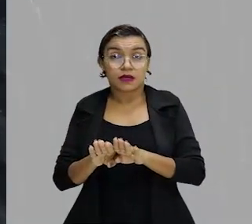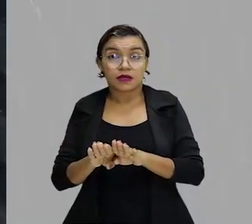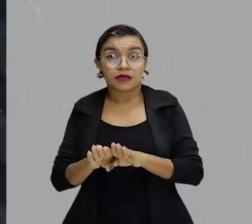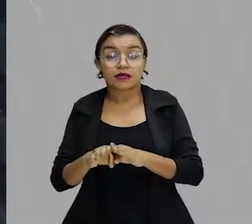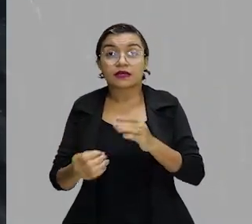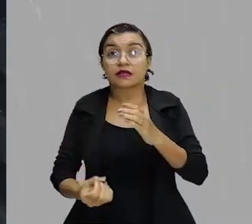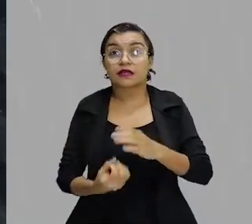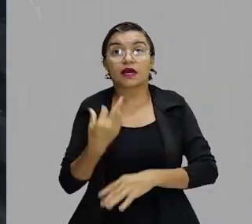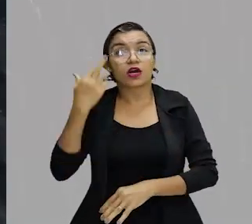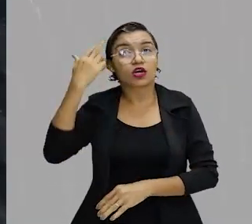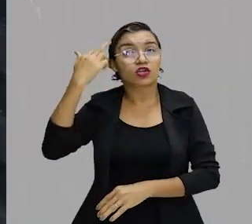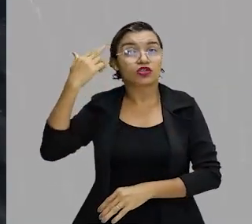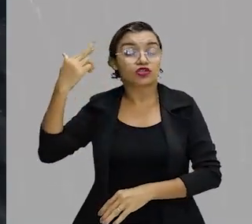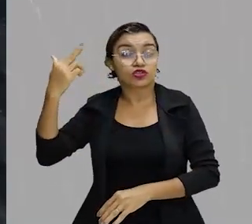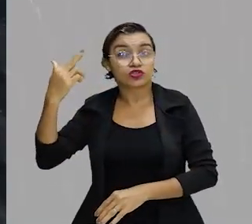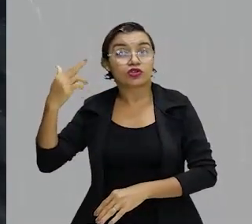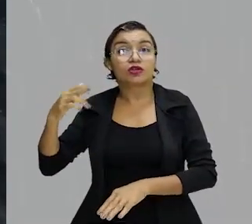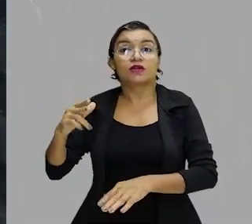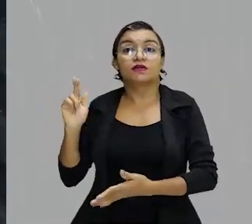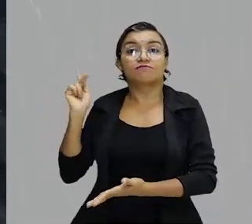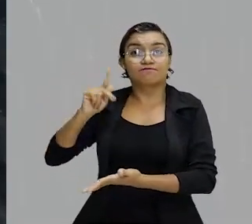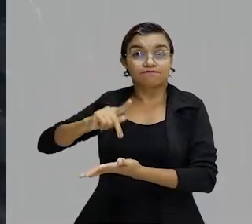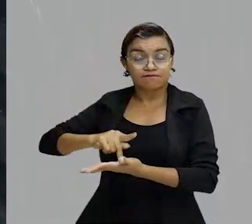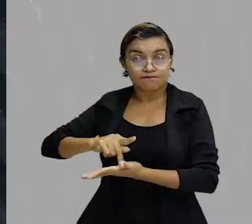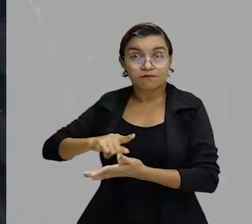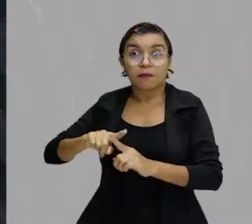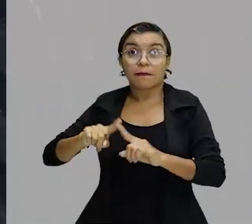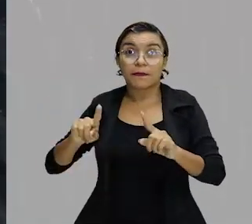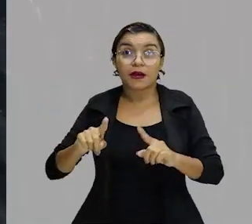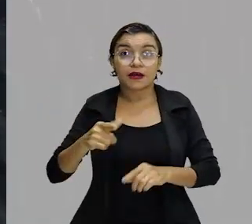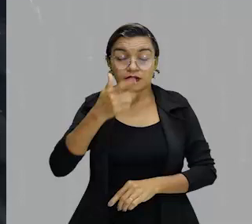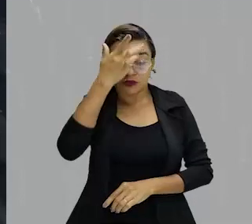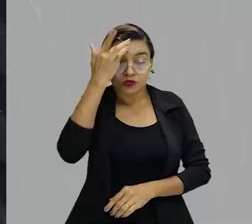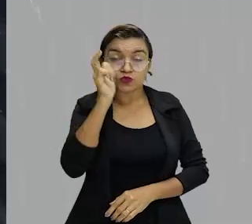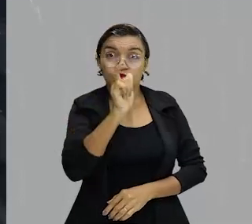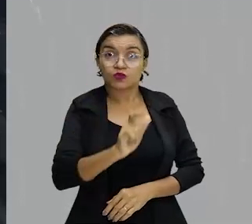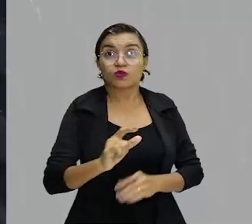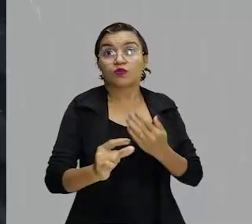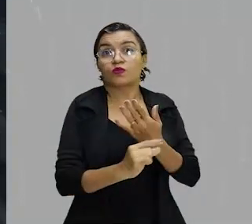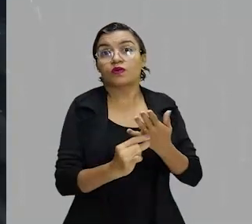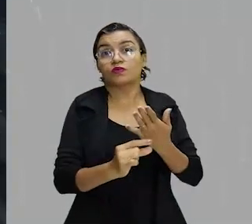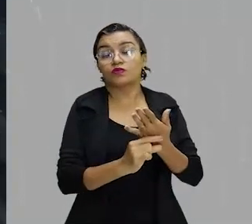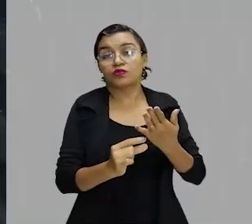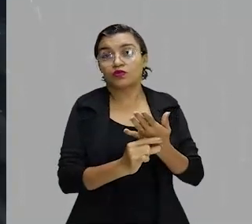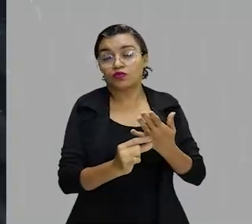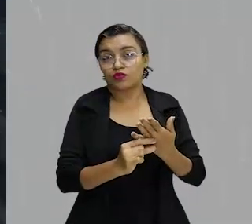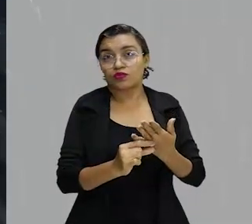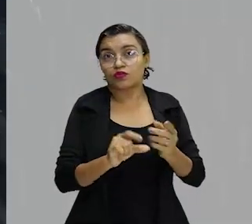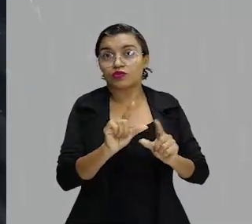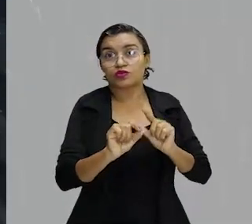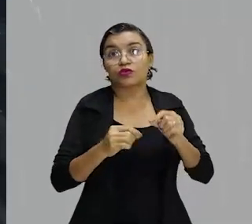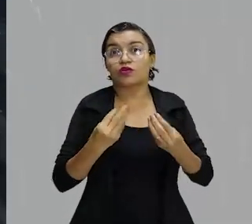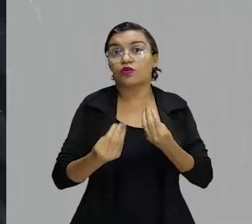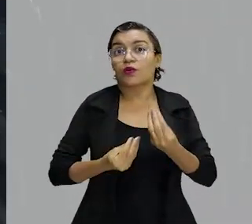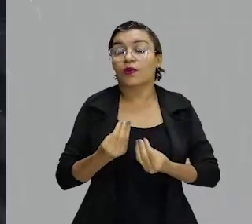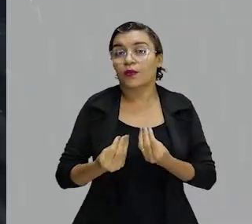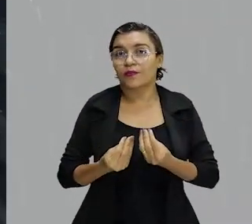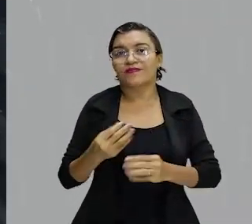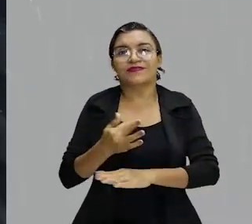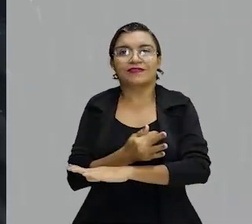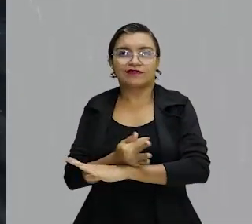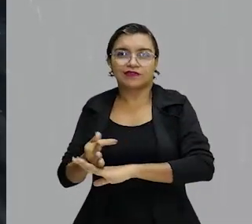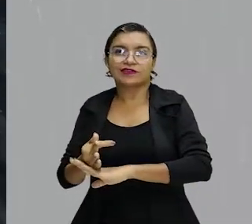em fatos reais, mas aí a maneira que o autor escolhe de contar isso é uma ficção. Então, ele mistura elementos